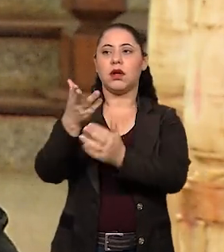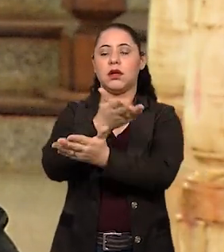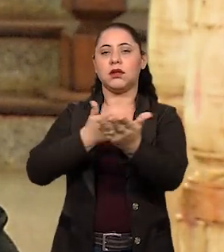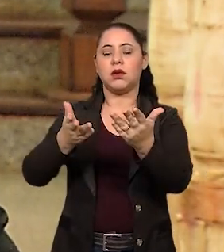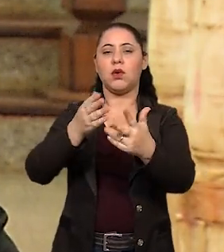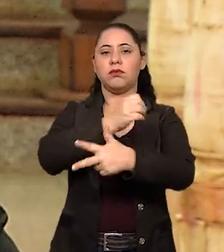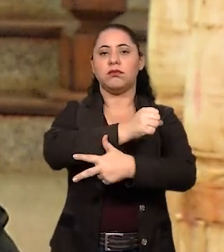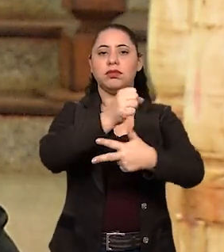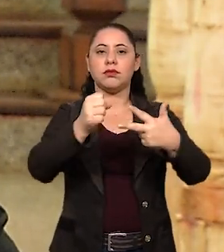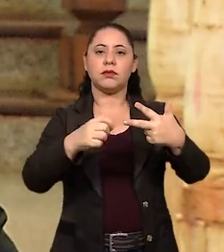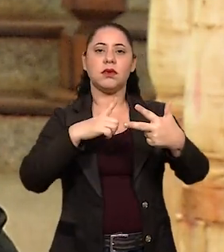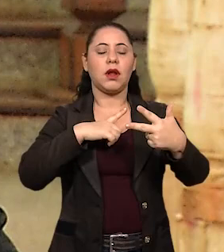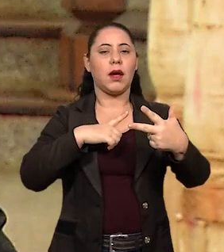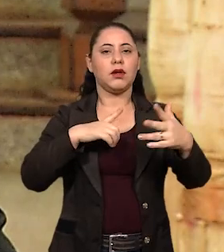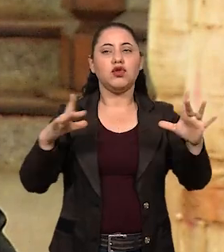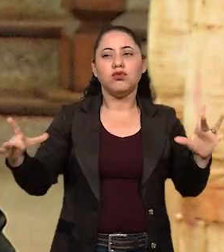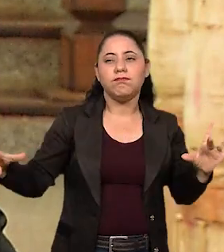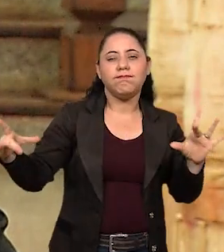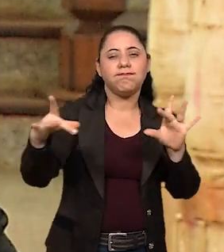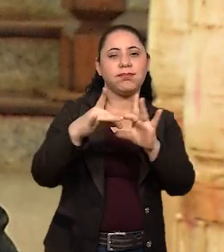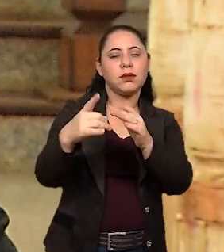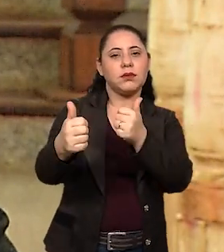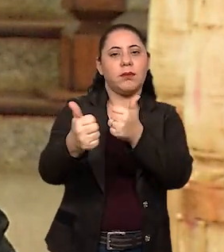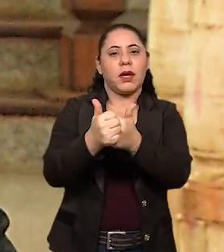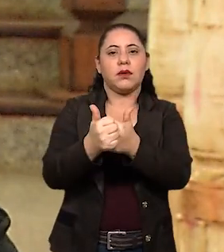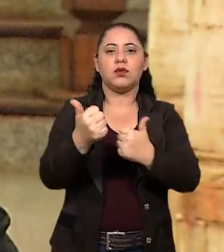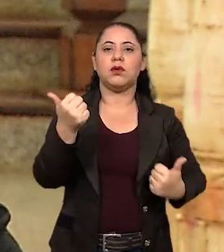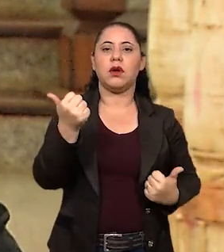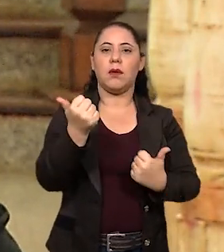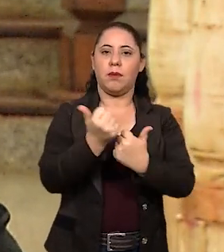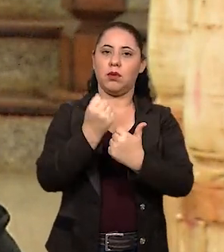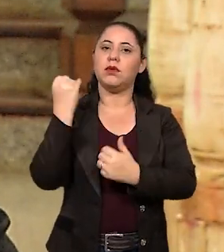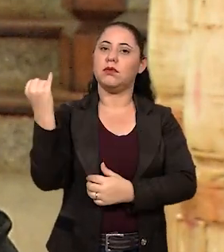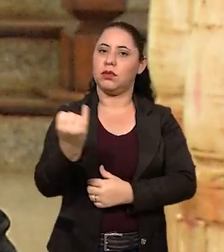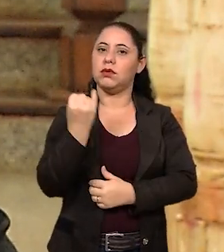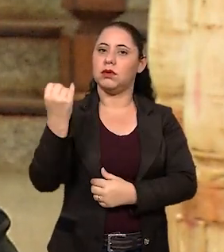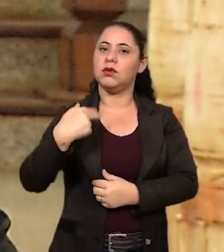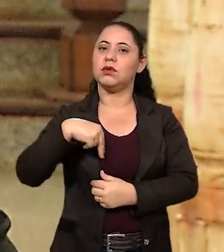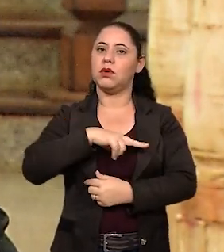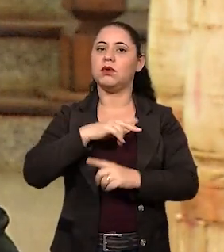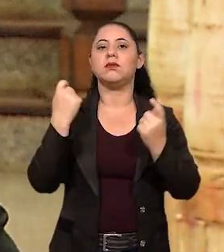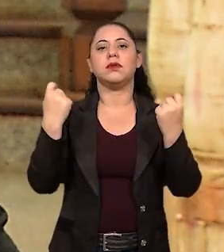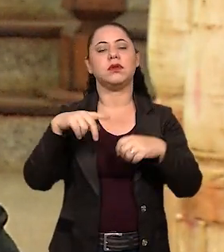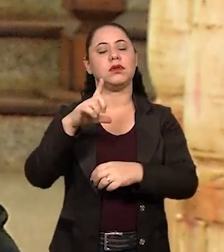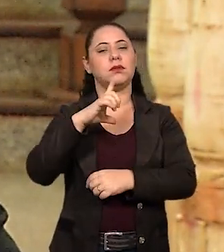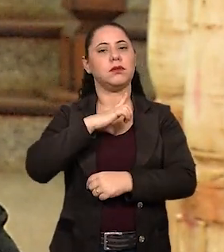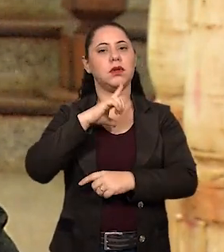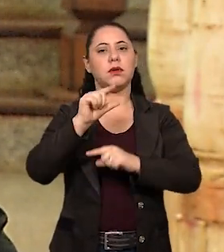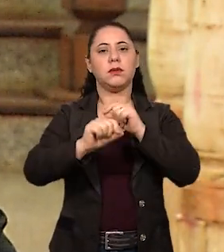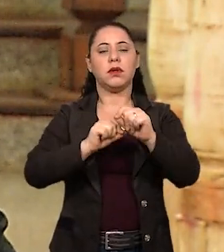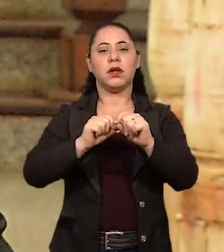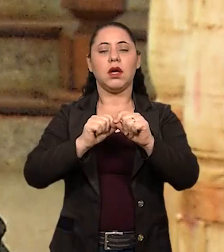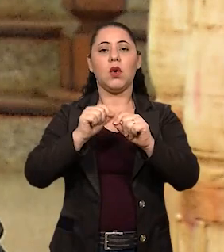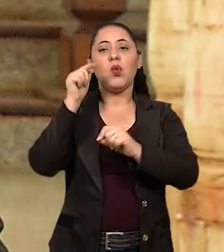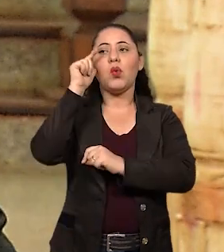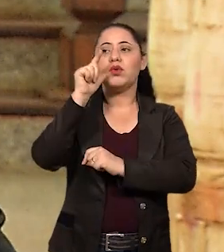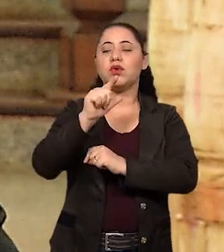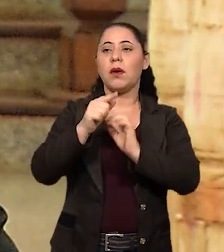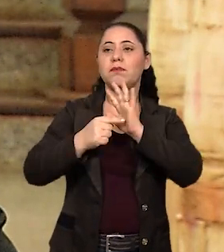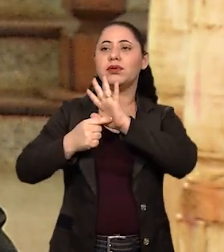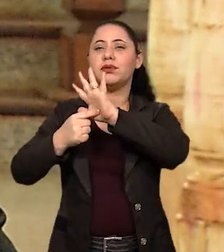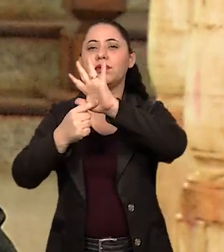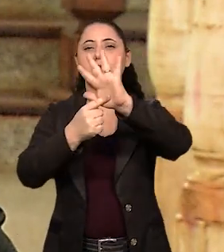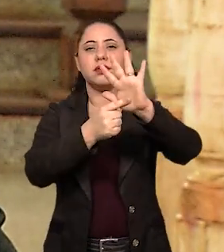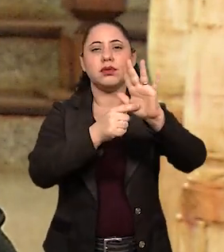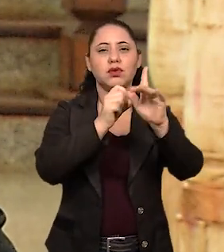relação entre o poder público ela tem se estreitado e é um apoio interessante que nós precisamos ter, para que possamos mostrar